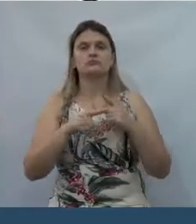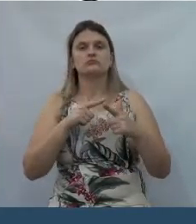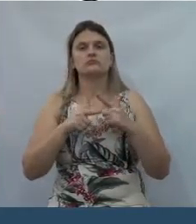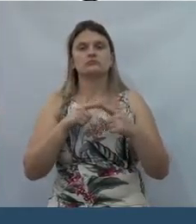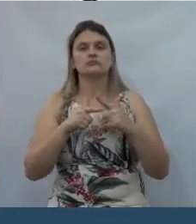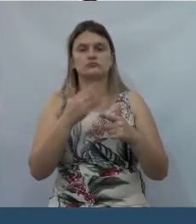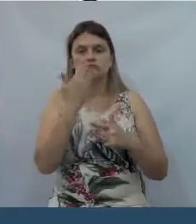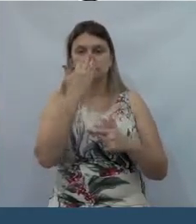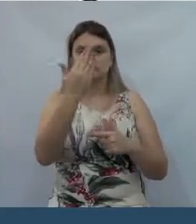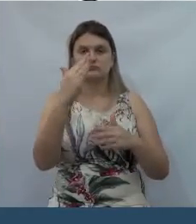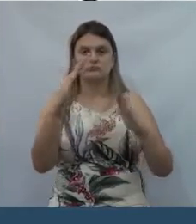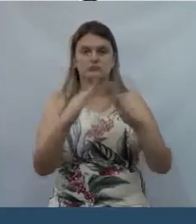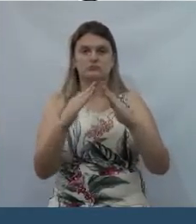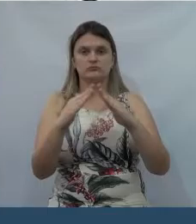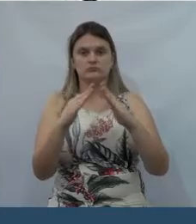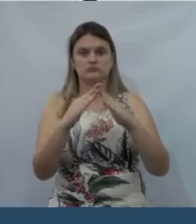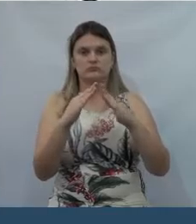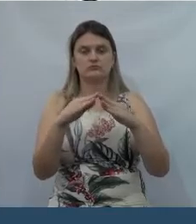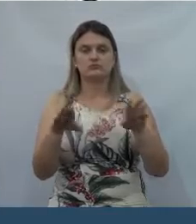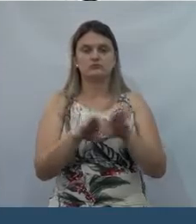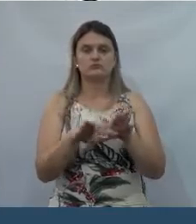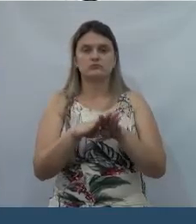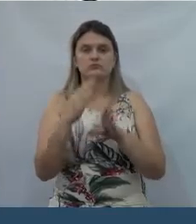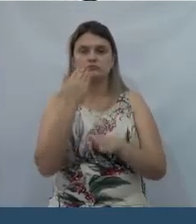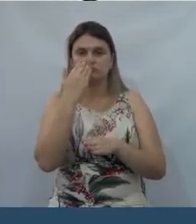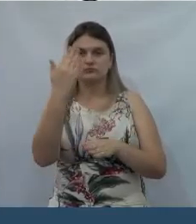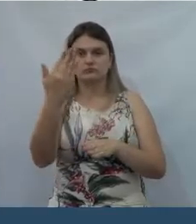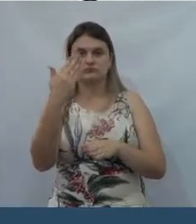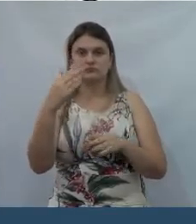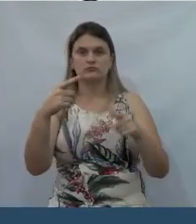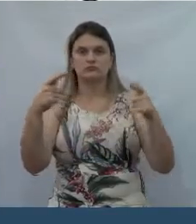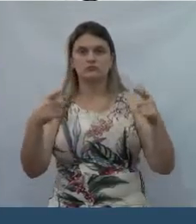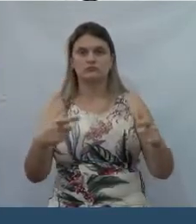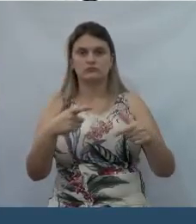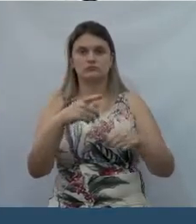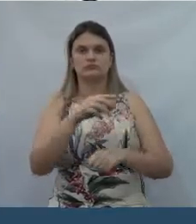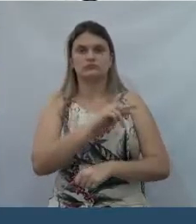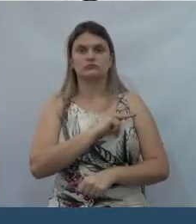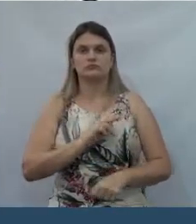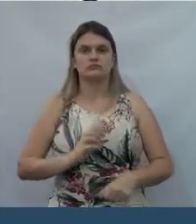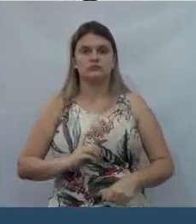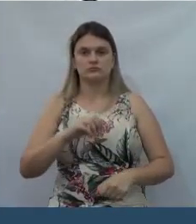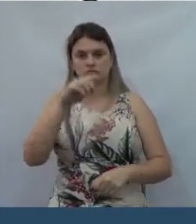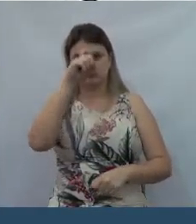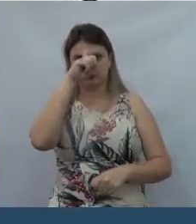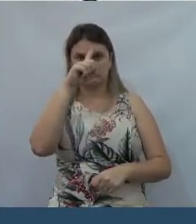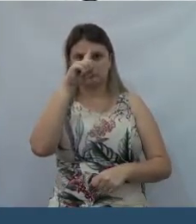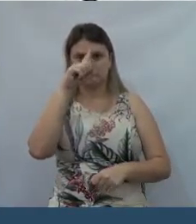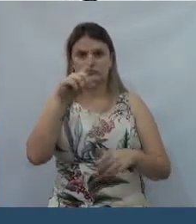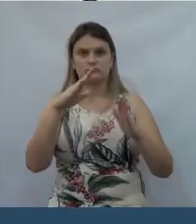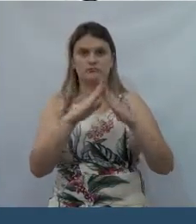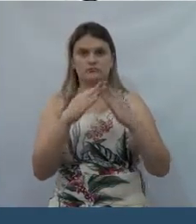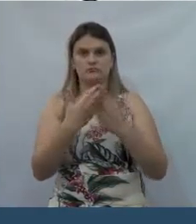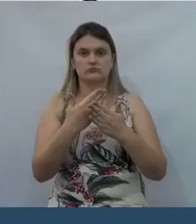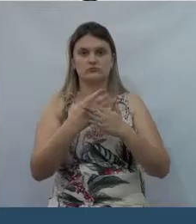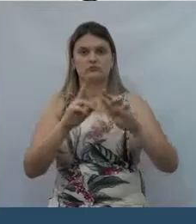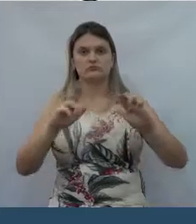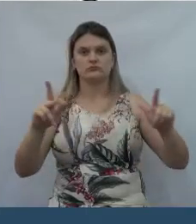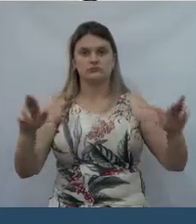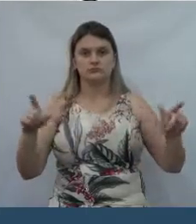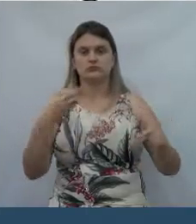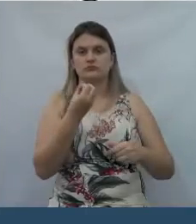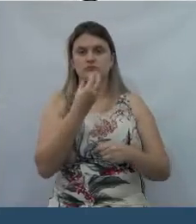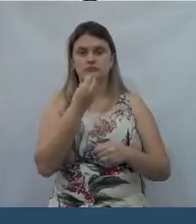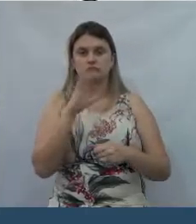em frente à sua casa, em frente a lugares públicos como escolas, hospitais e tantos outros lugares. Que bom que